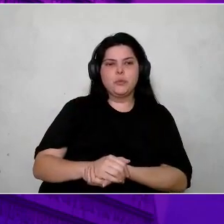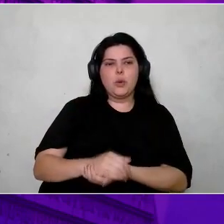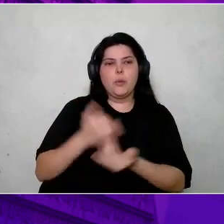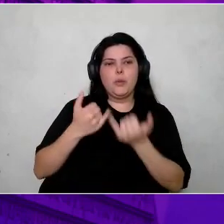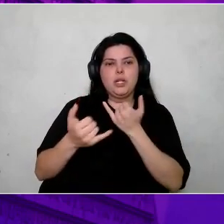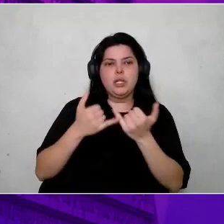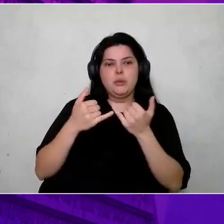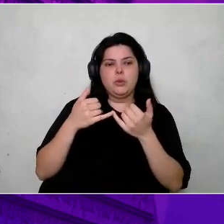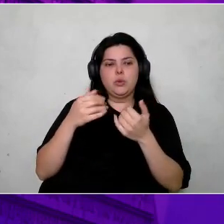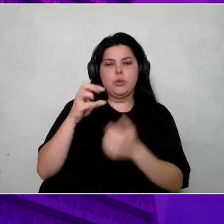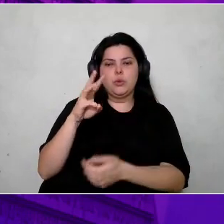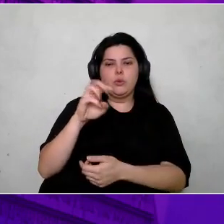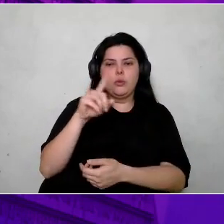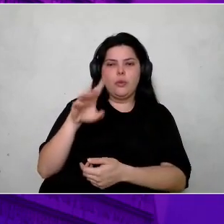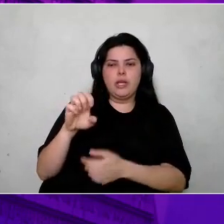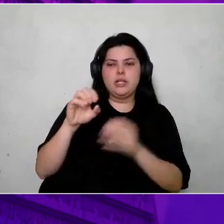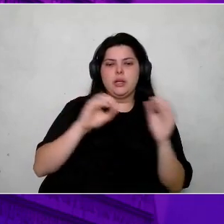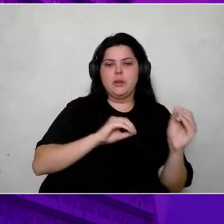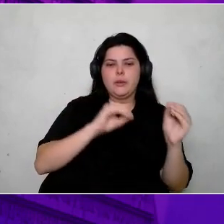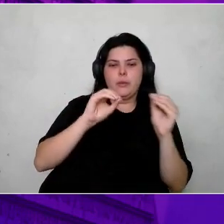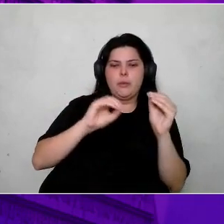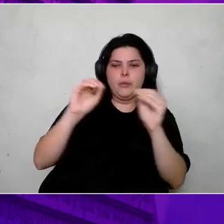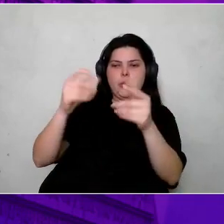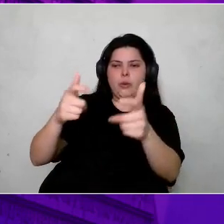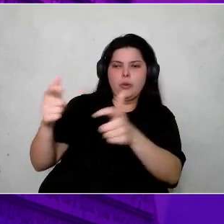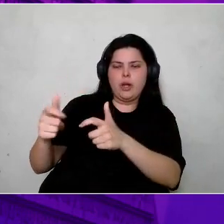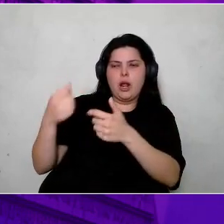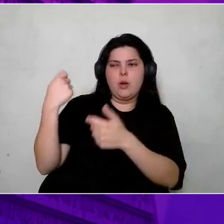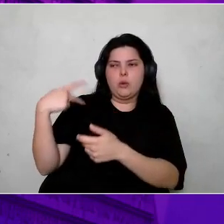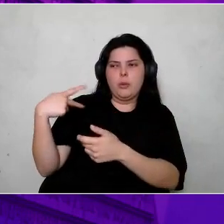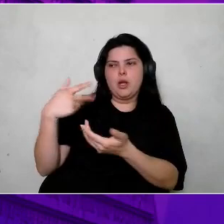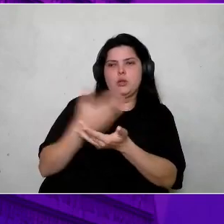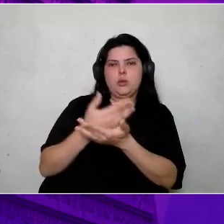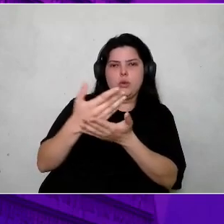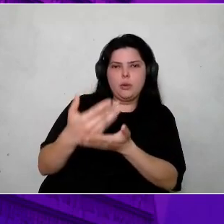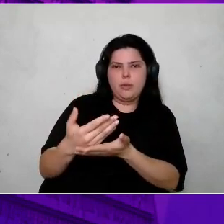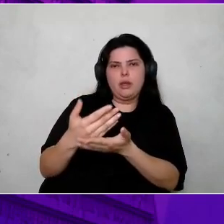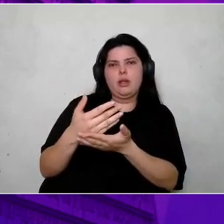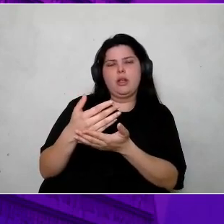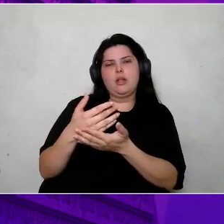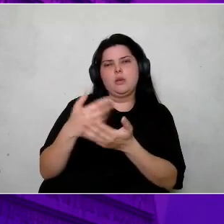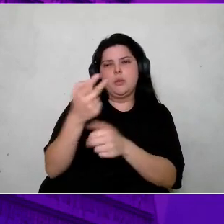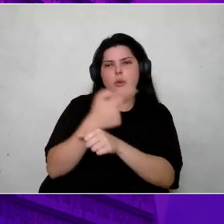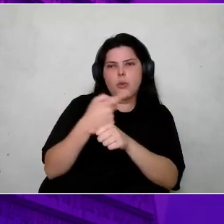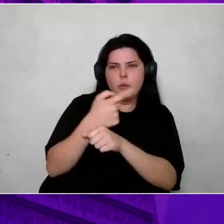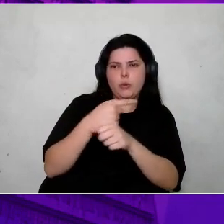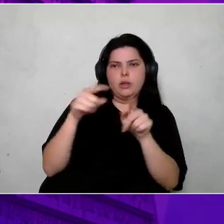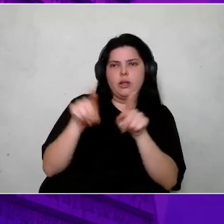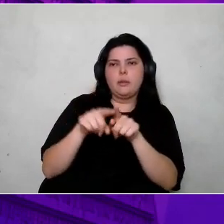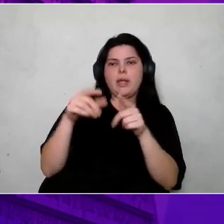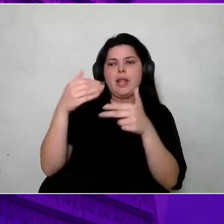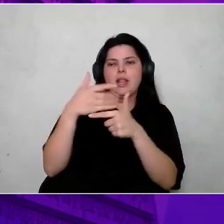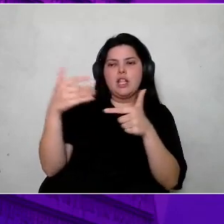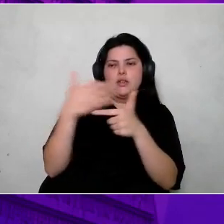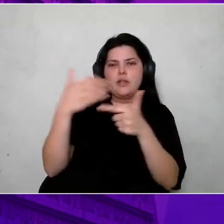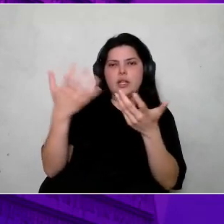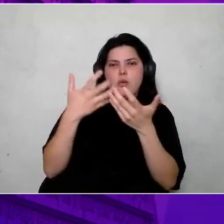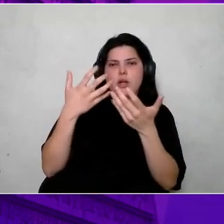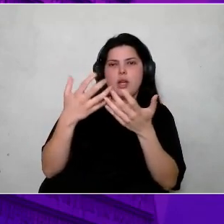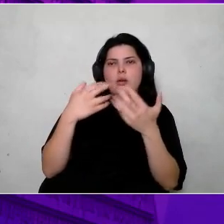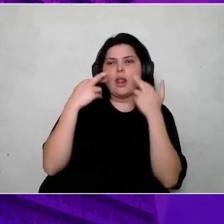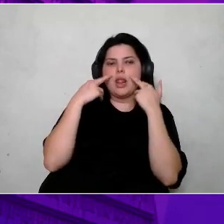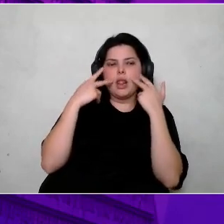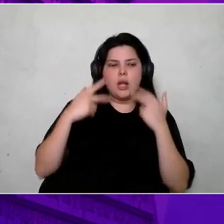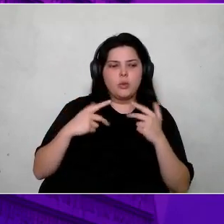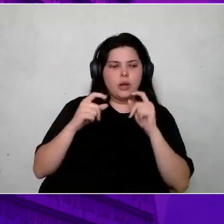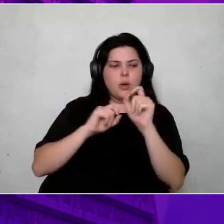de um lugar para o outro, automaticamente vou lá e busco, ou eu estou usando o Netflix, eu busco de forma natural. Isso